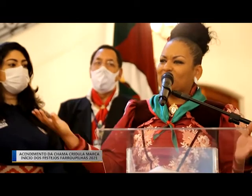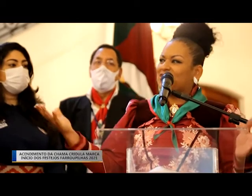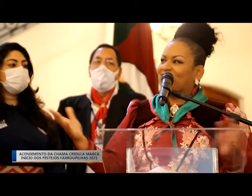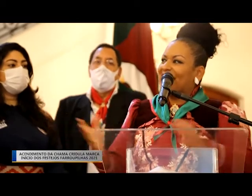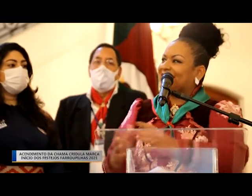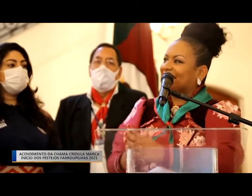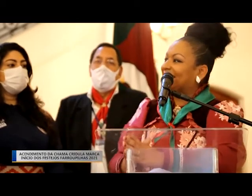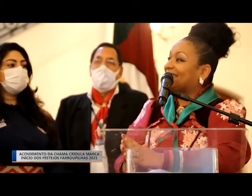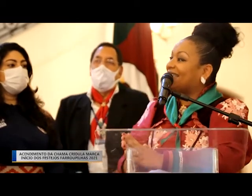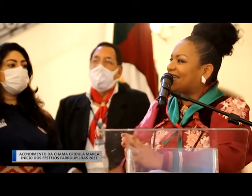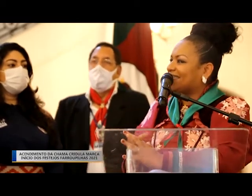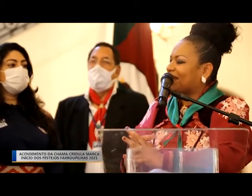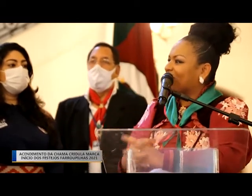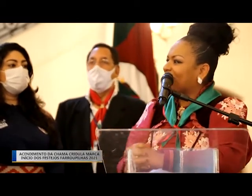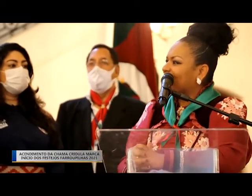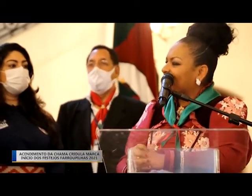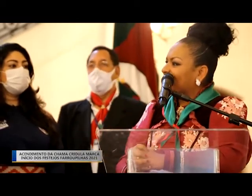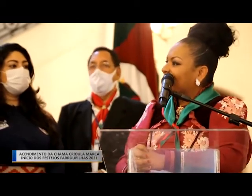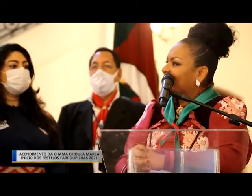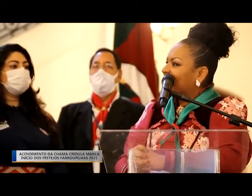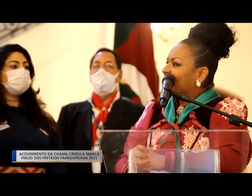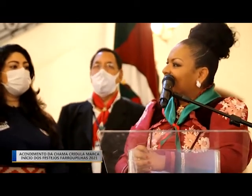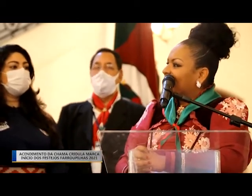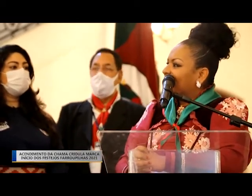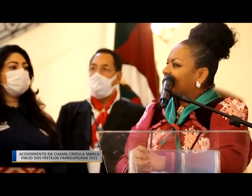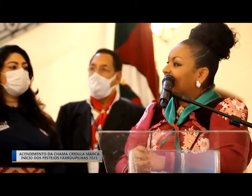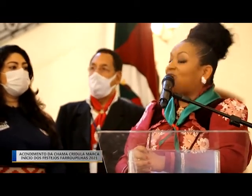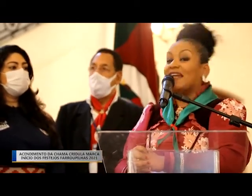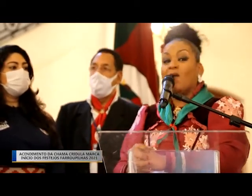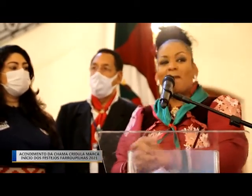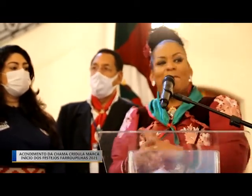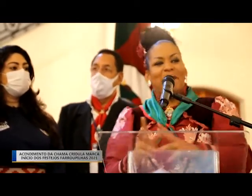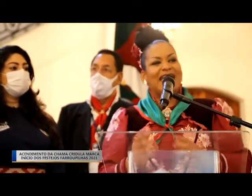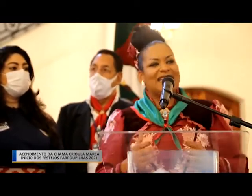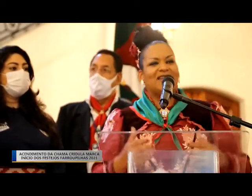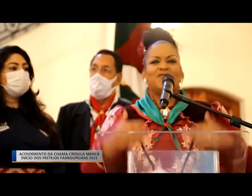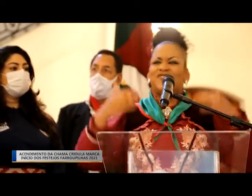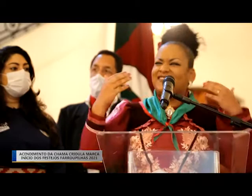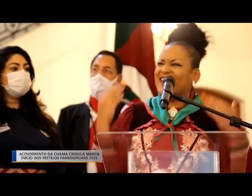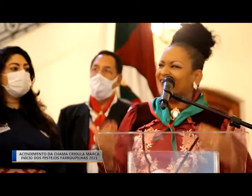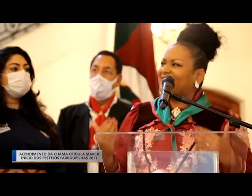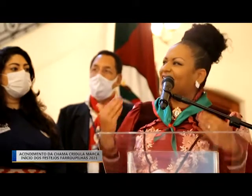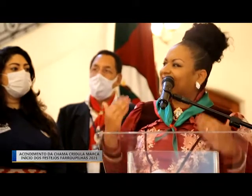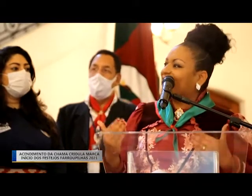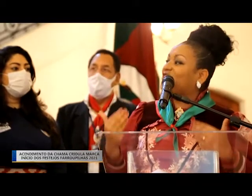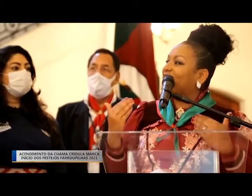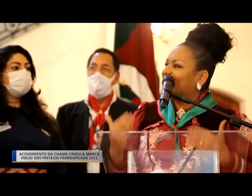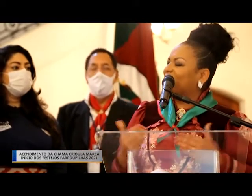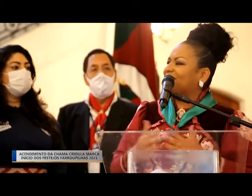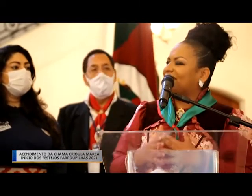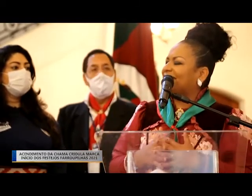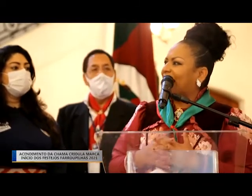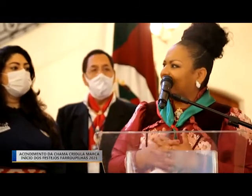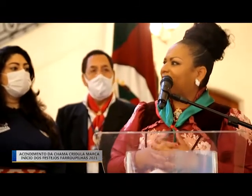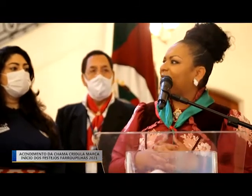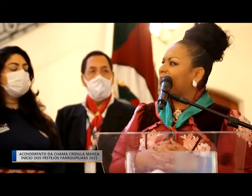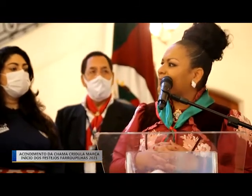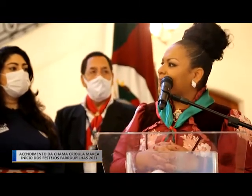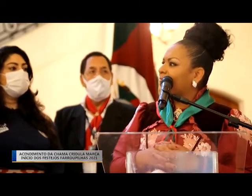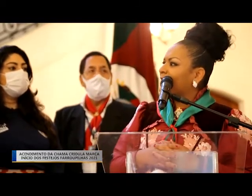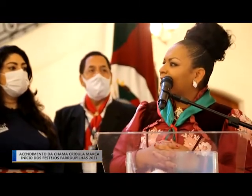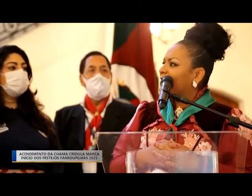Se eu não tivesse a certeza que valeu a pena nos 37 anos de